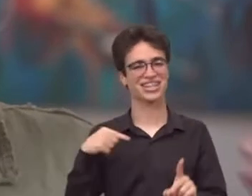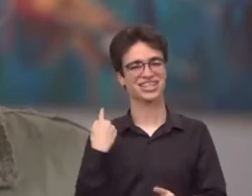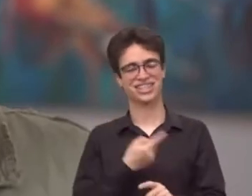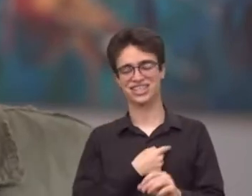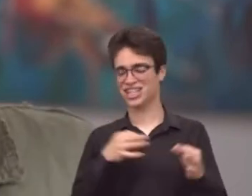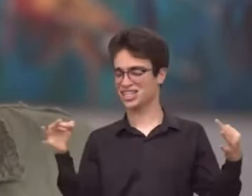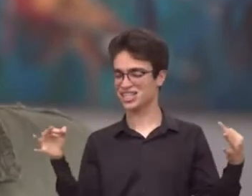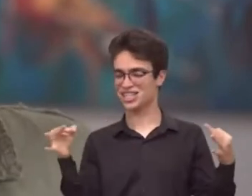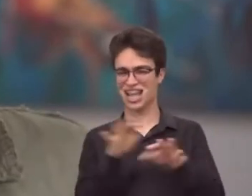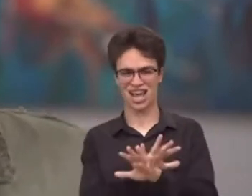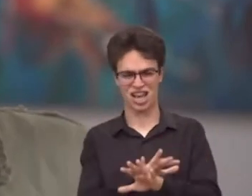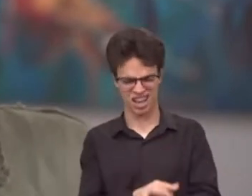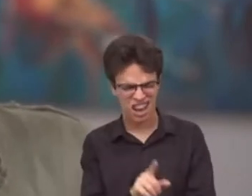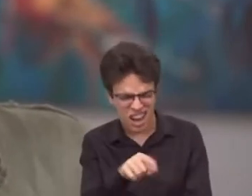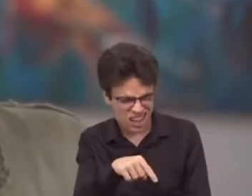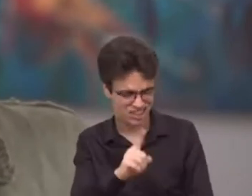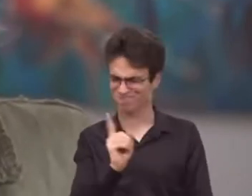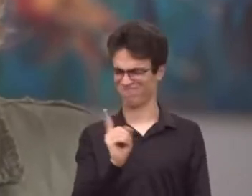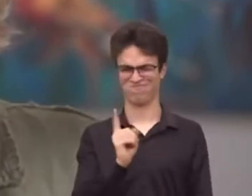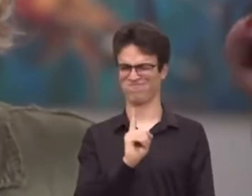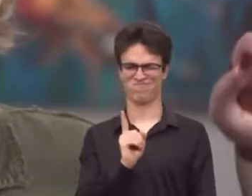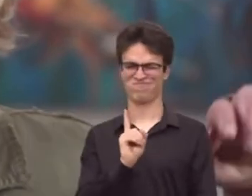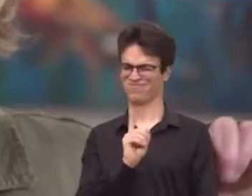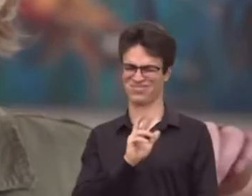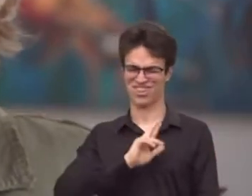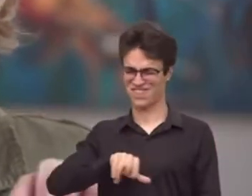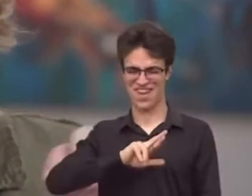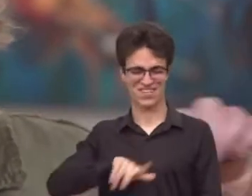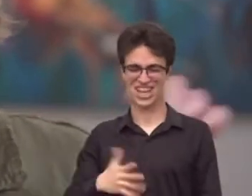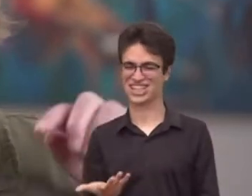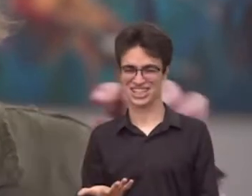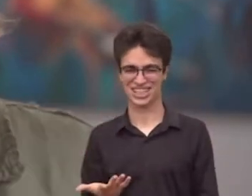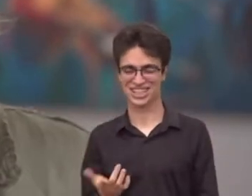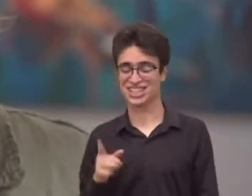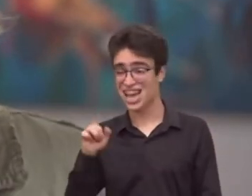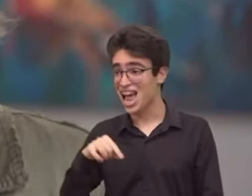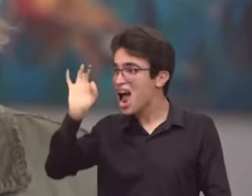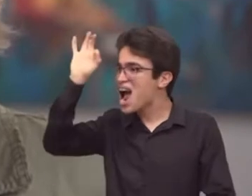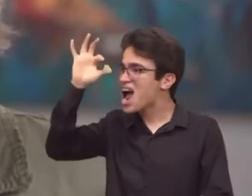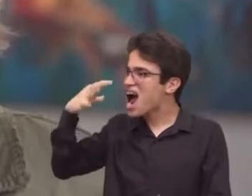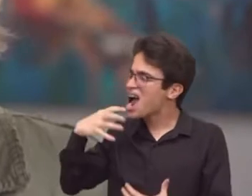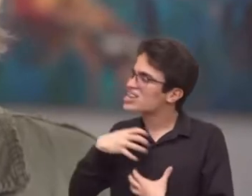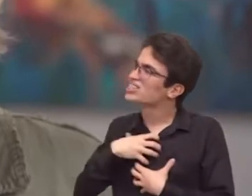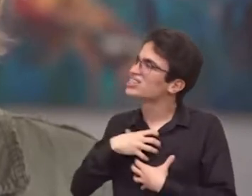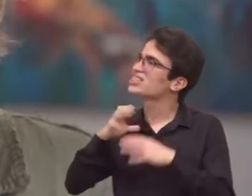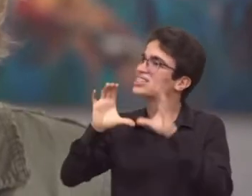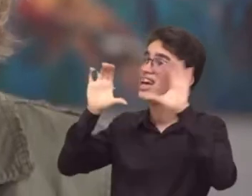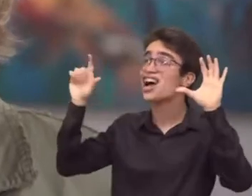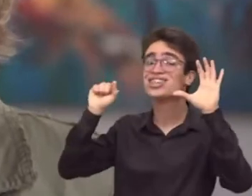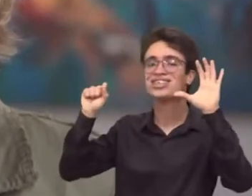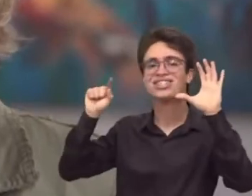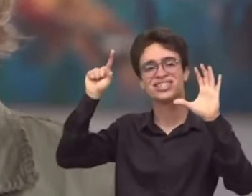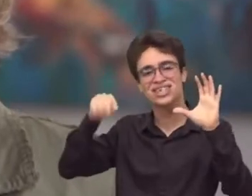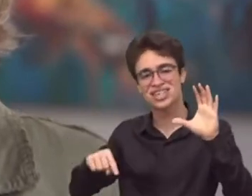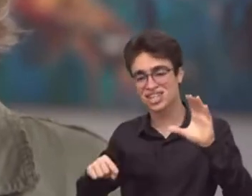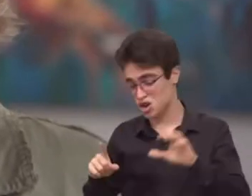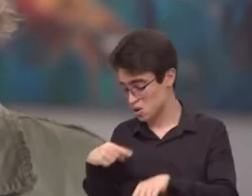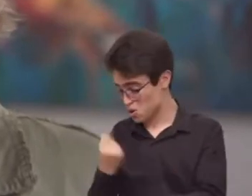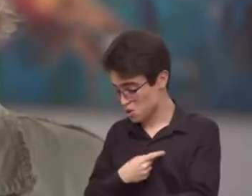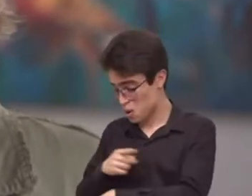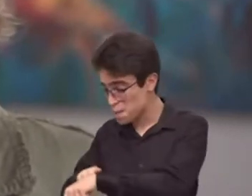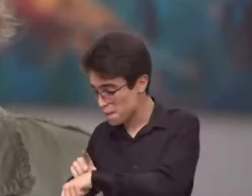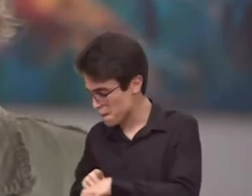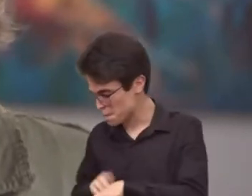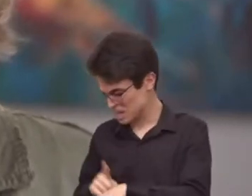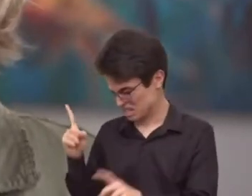concluímos não aqueles não são respingos do céu respingos do céu encontrar Jesus Cristo em seus